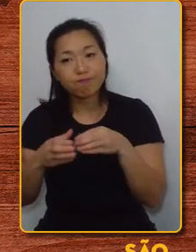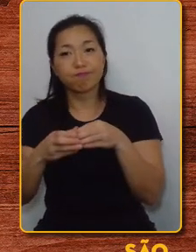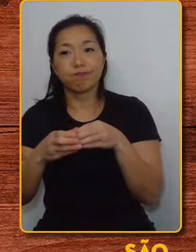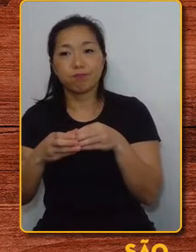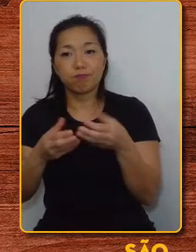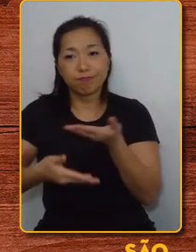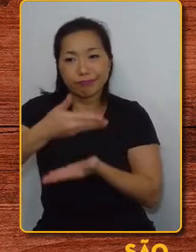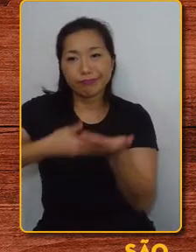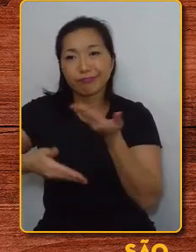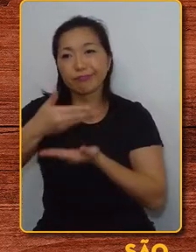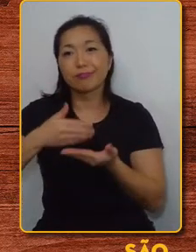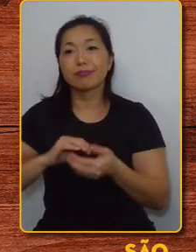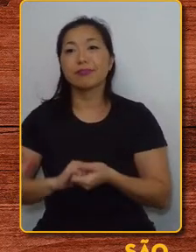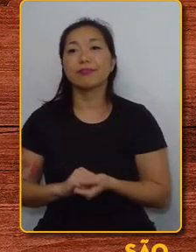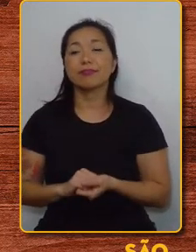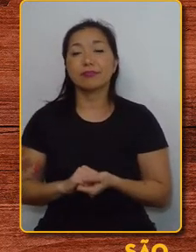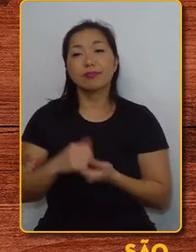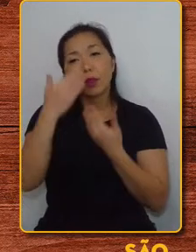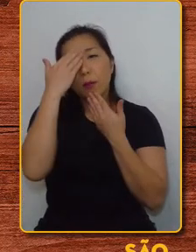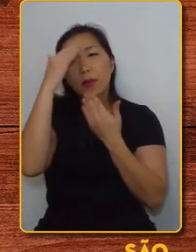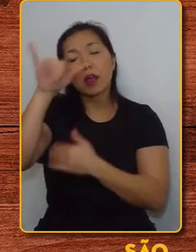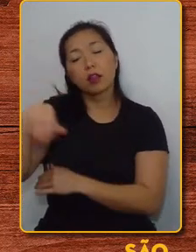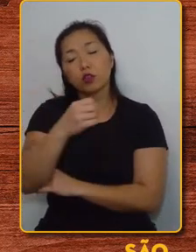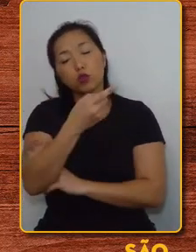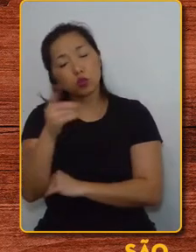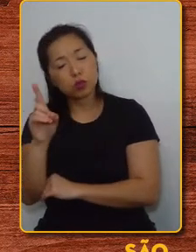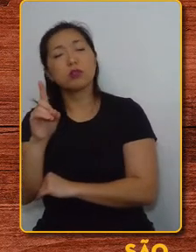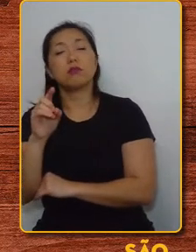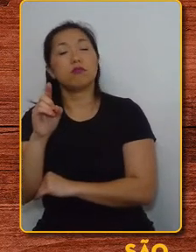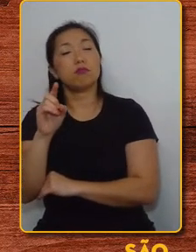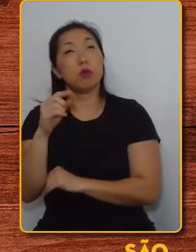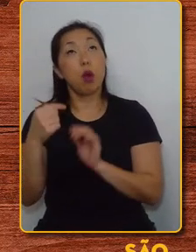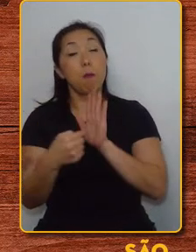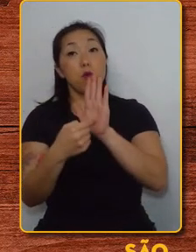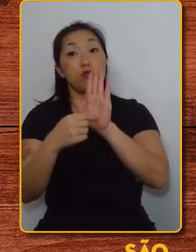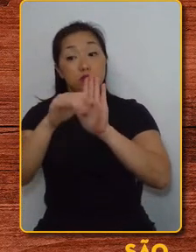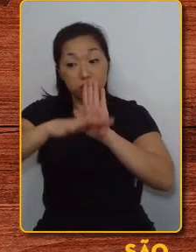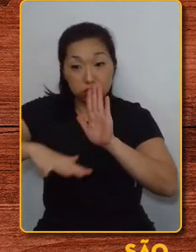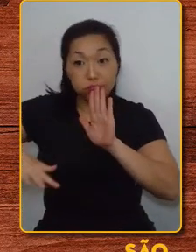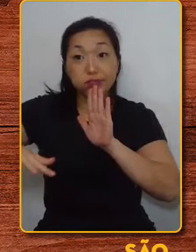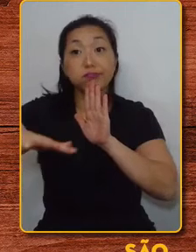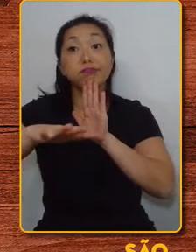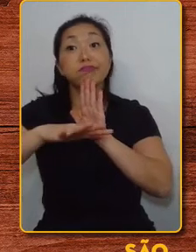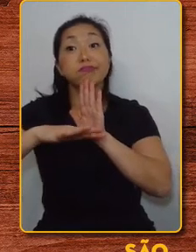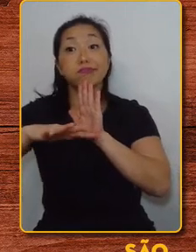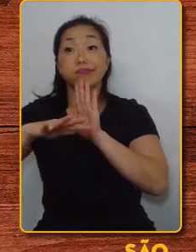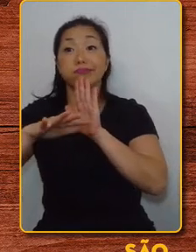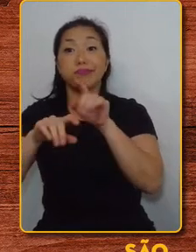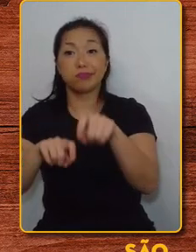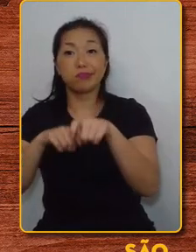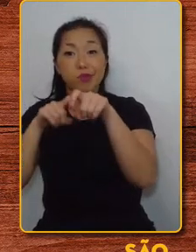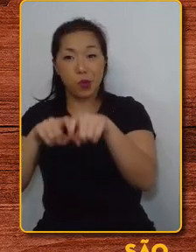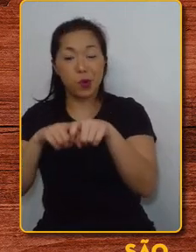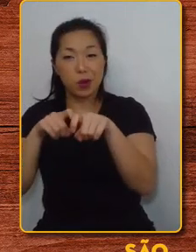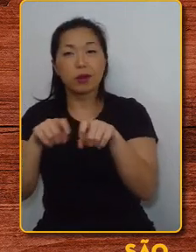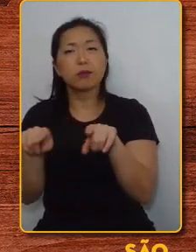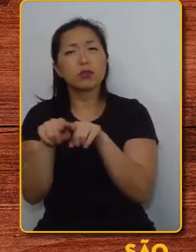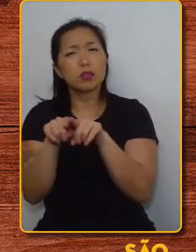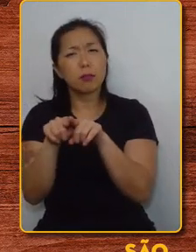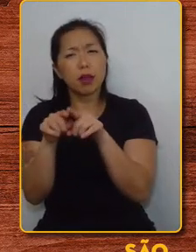Obrigada, João. Você deu esse panorama macro para a gente aí do campo e foi cirúrgico aí nas